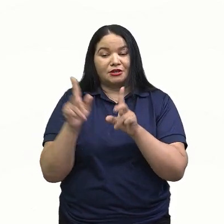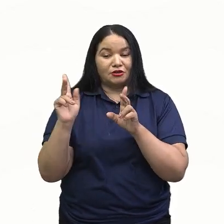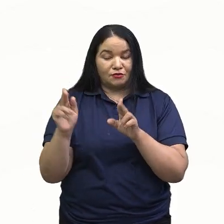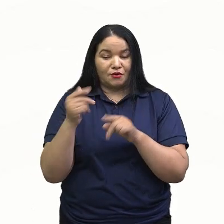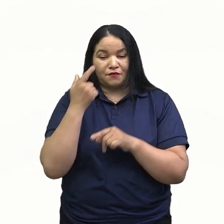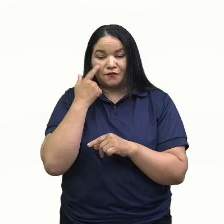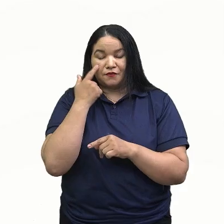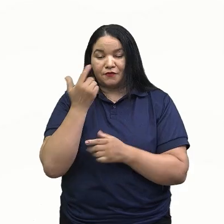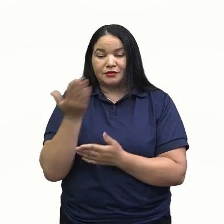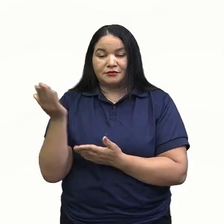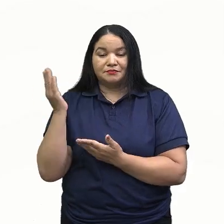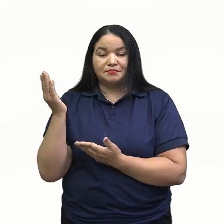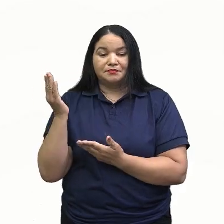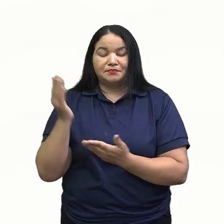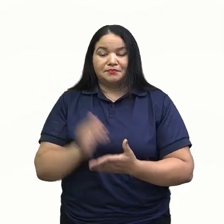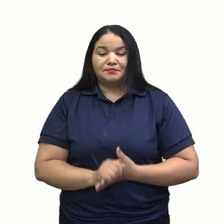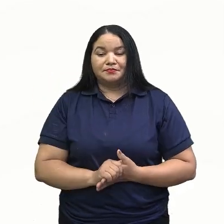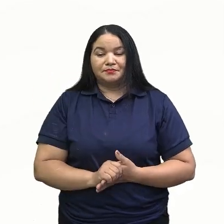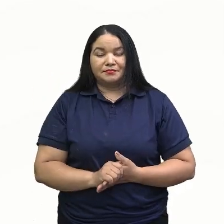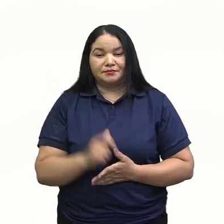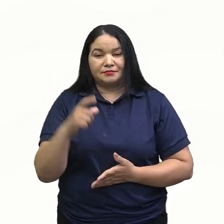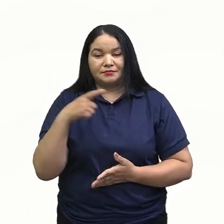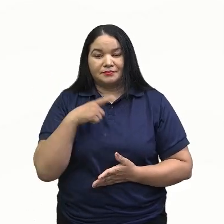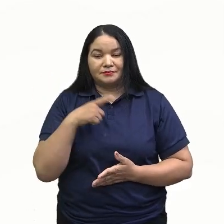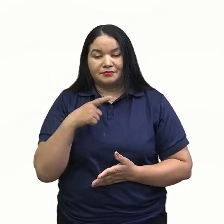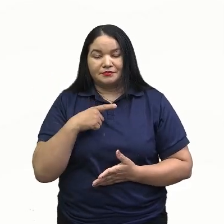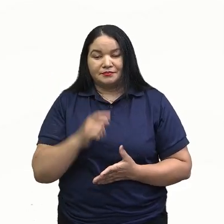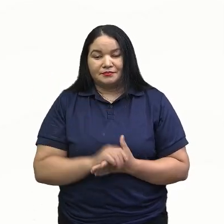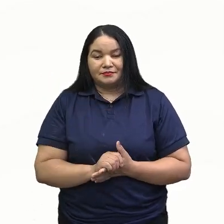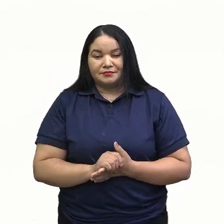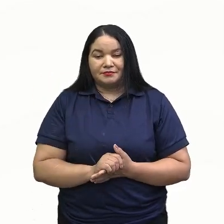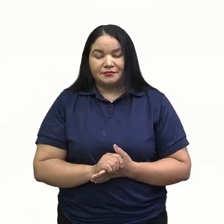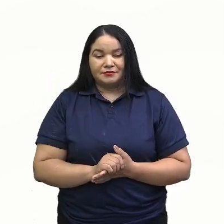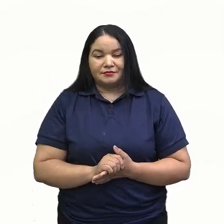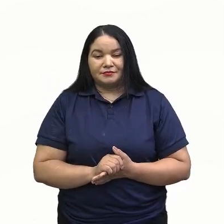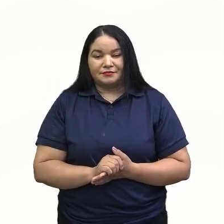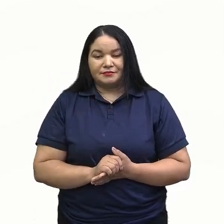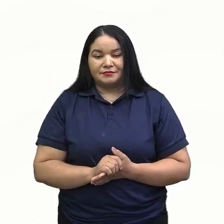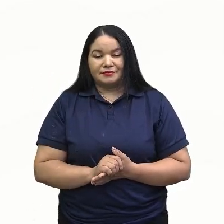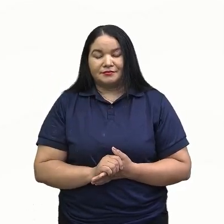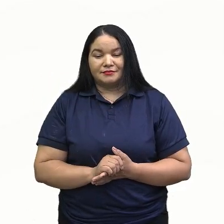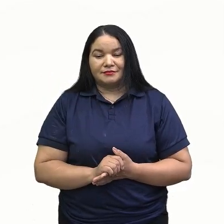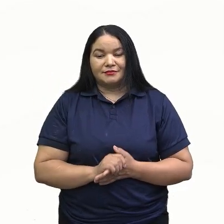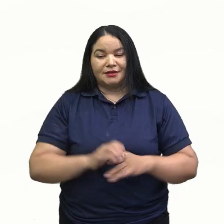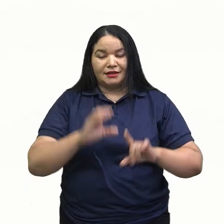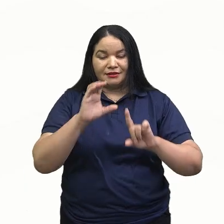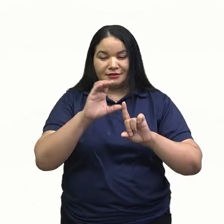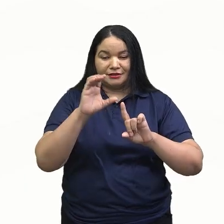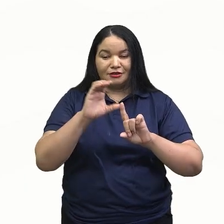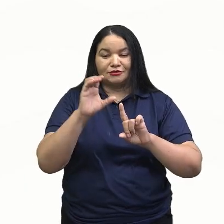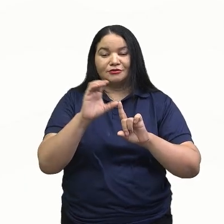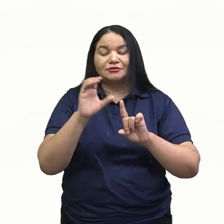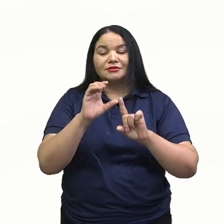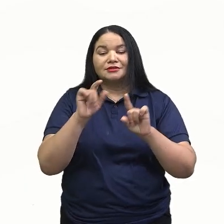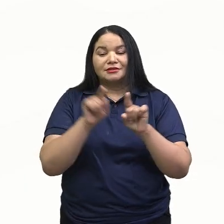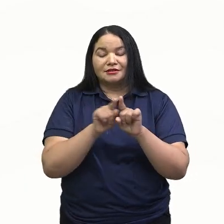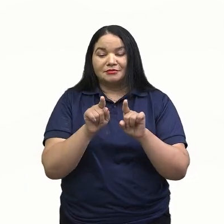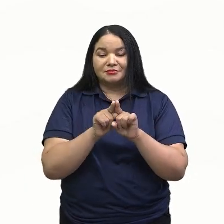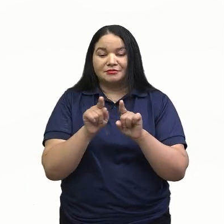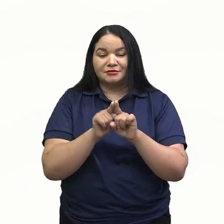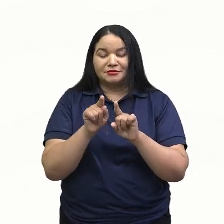ó, vejam, que nós temos de Celsius para Kelvin, vai ser dessa forma, mas de